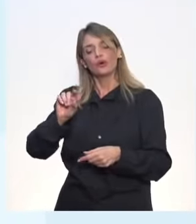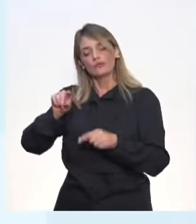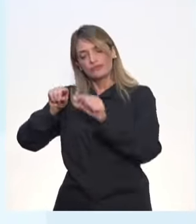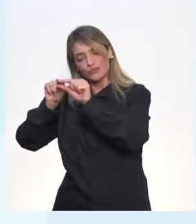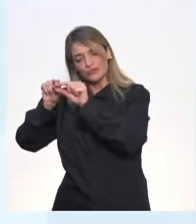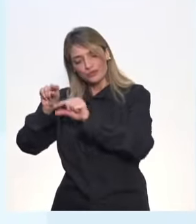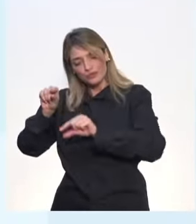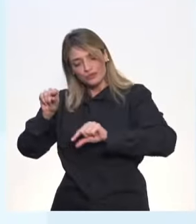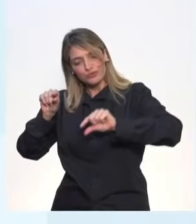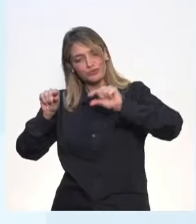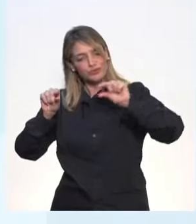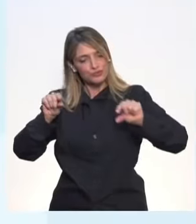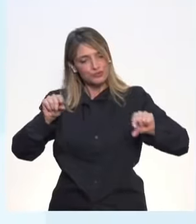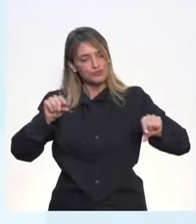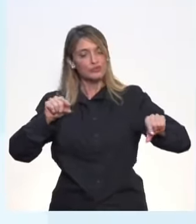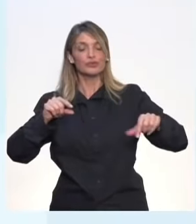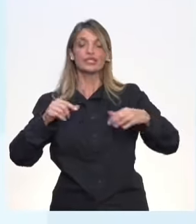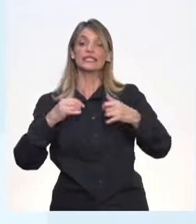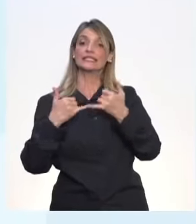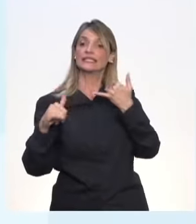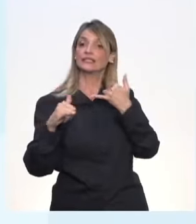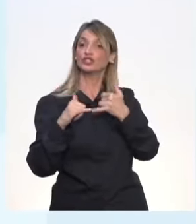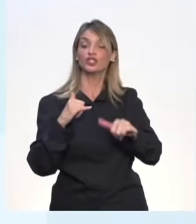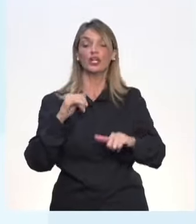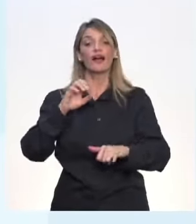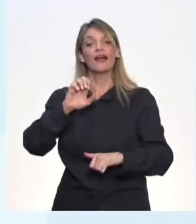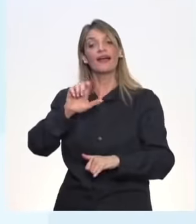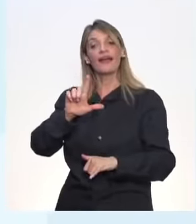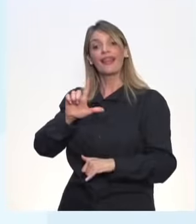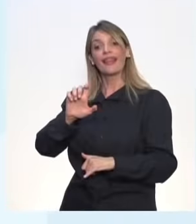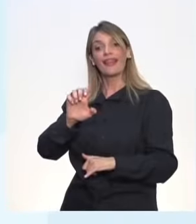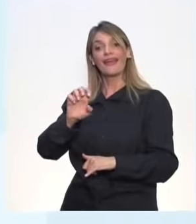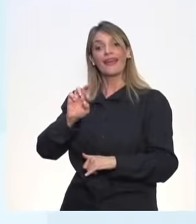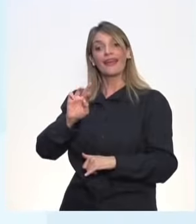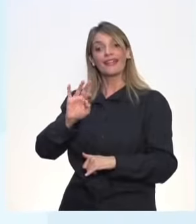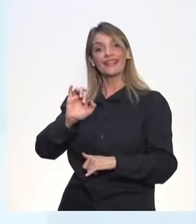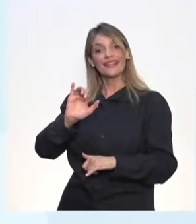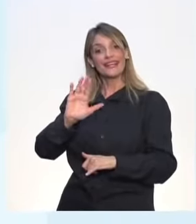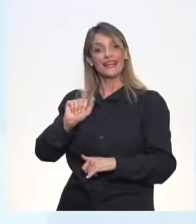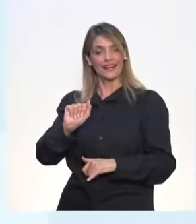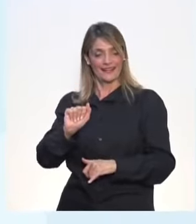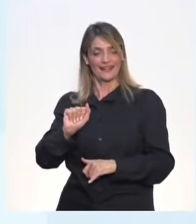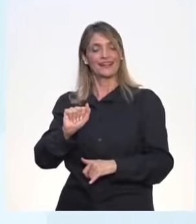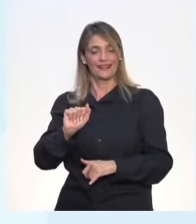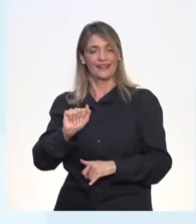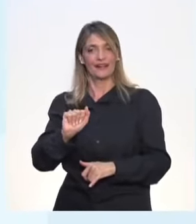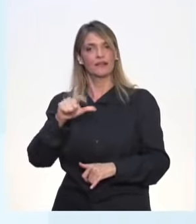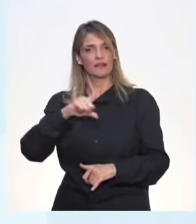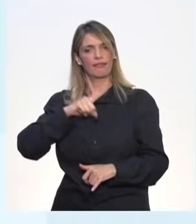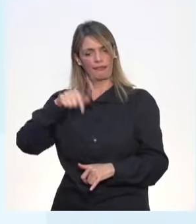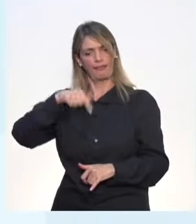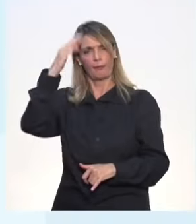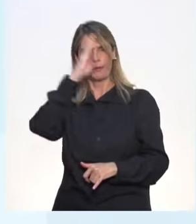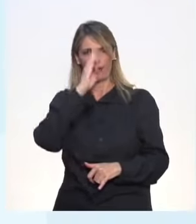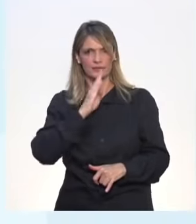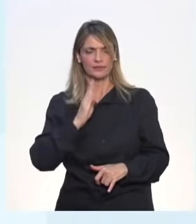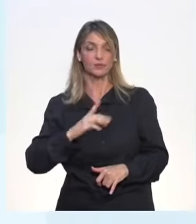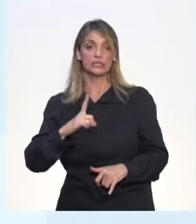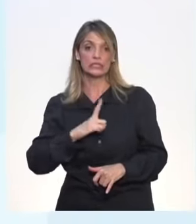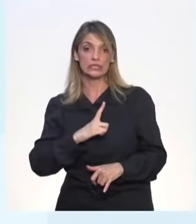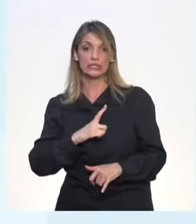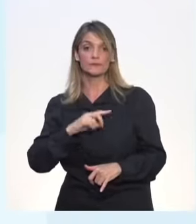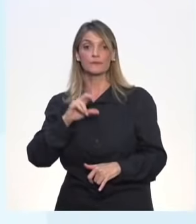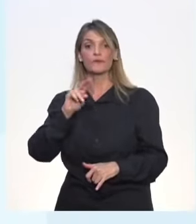essa principal fonte de energia que nós temos aqui no Brasil e se você tem alguma Usina